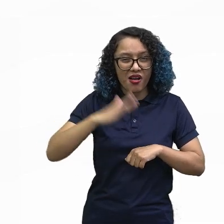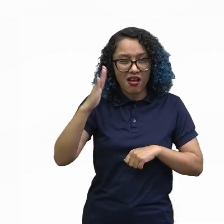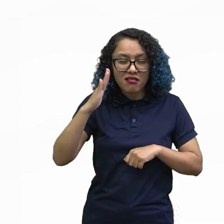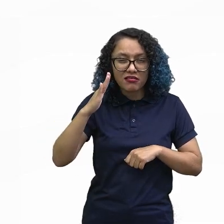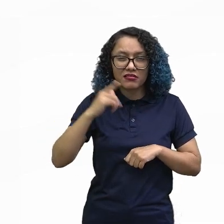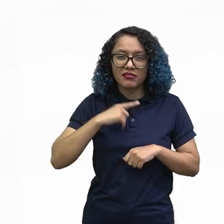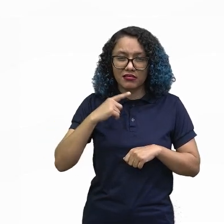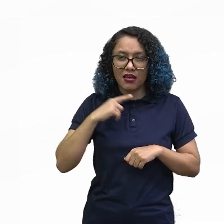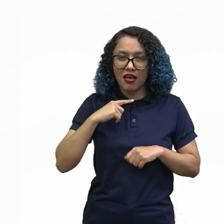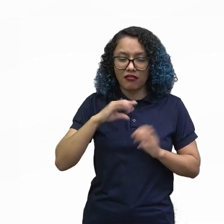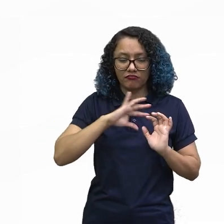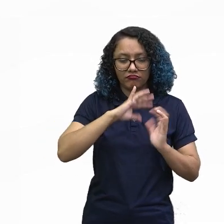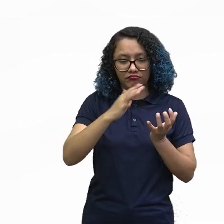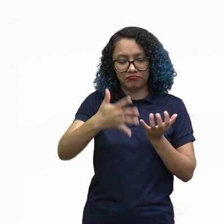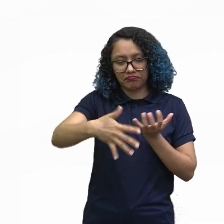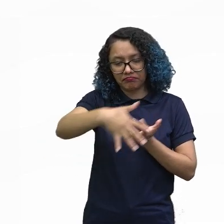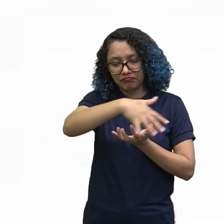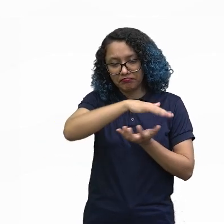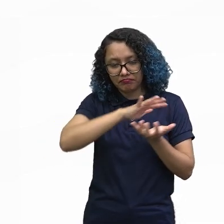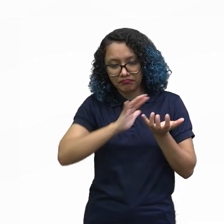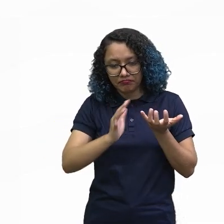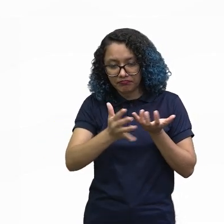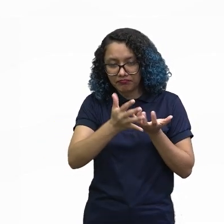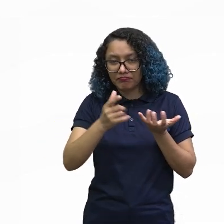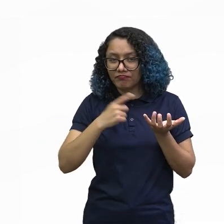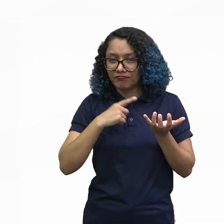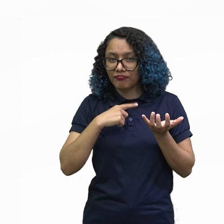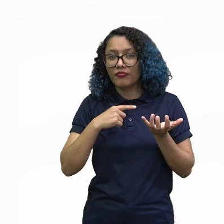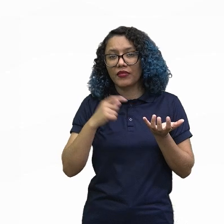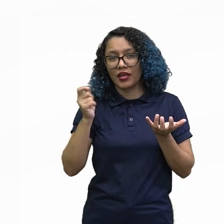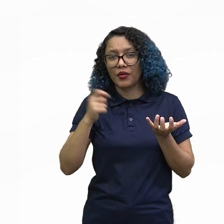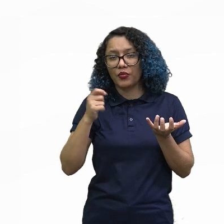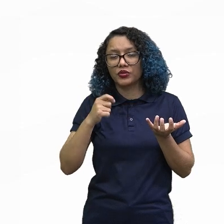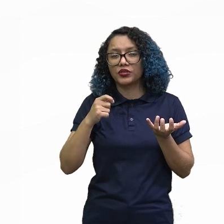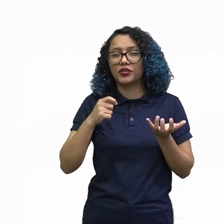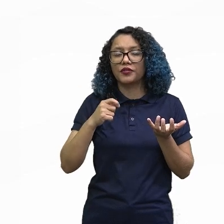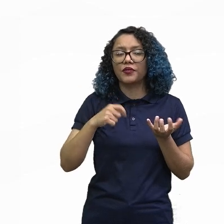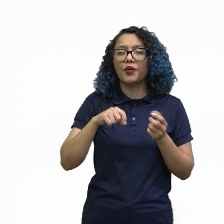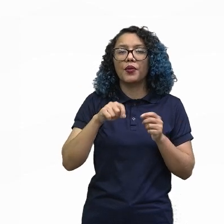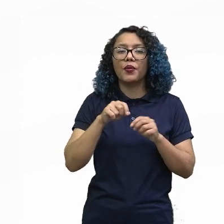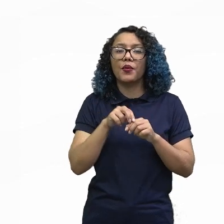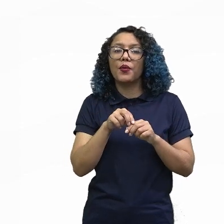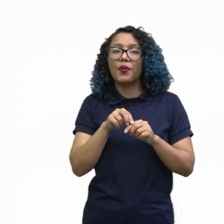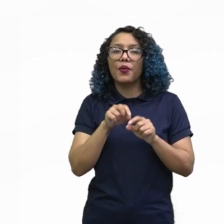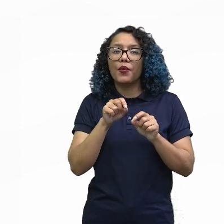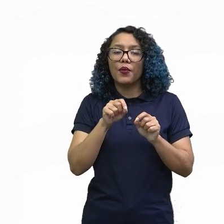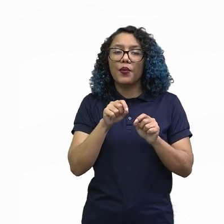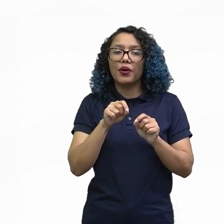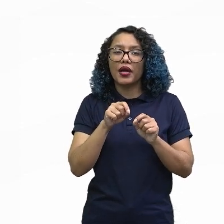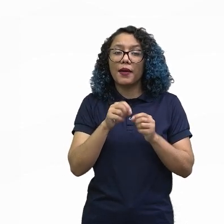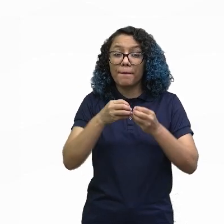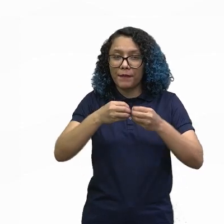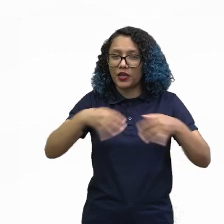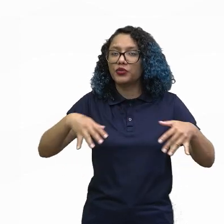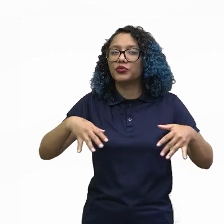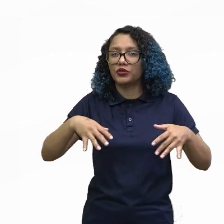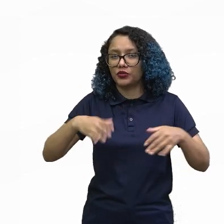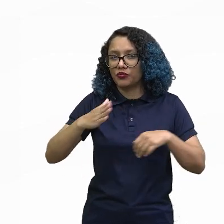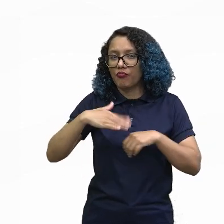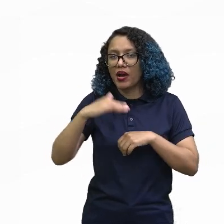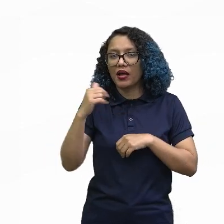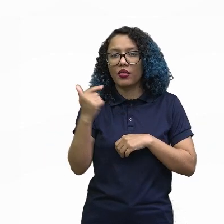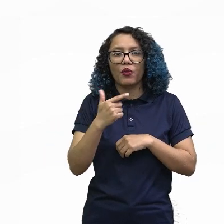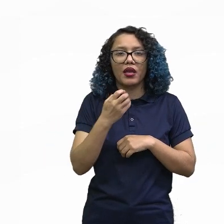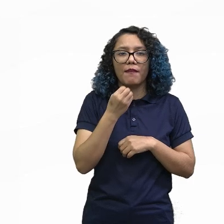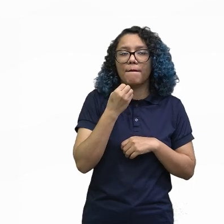muito concentrados, né, na superfície da Terra, aí o efeito estufa começa a causar